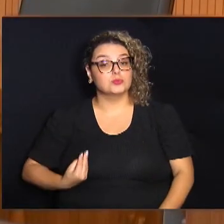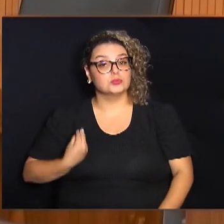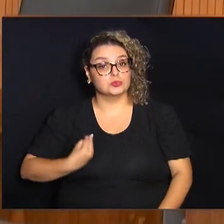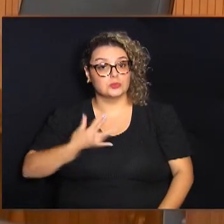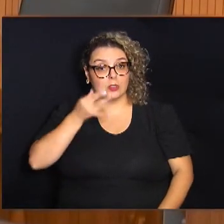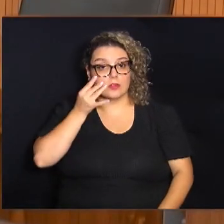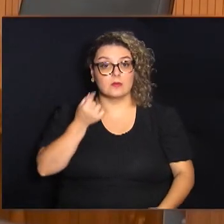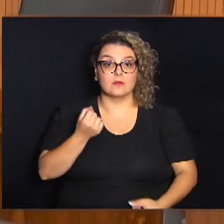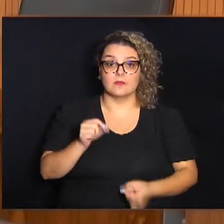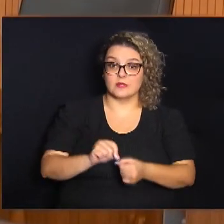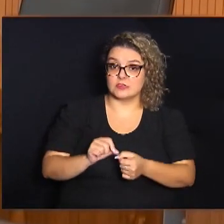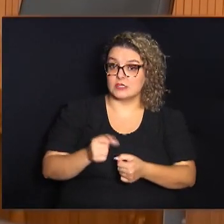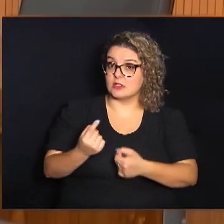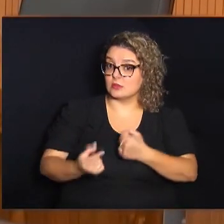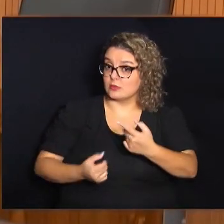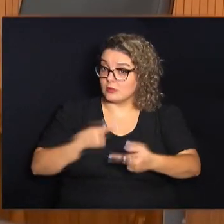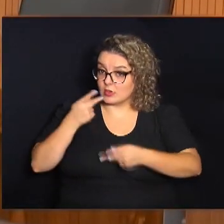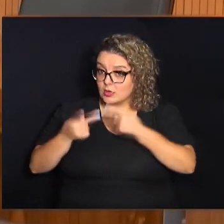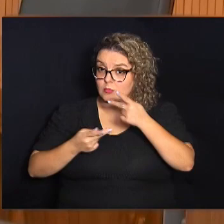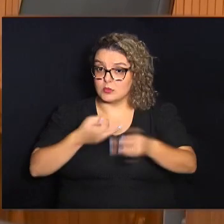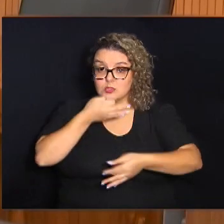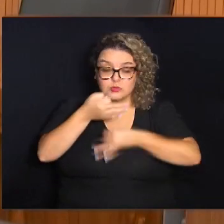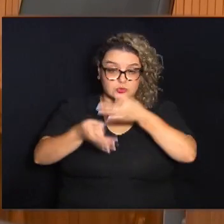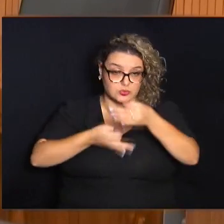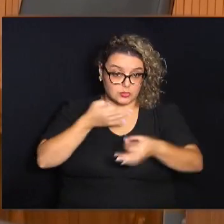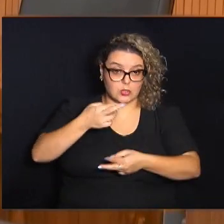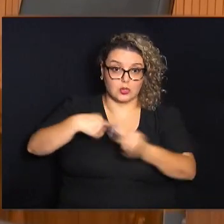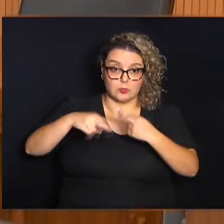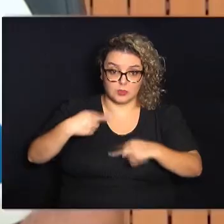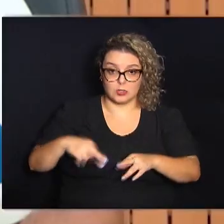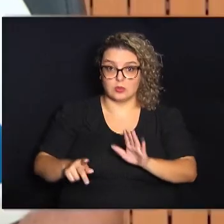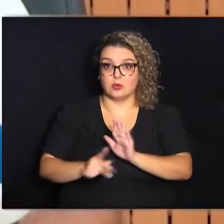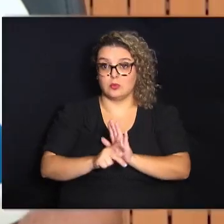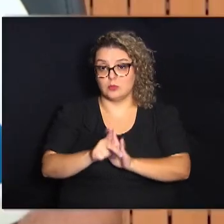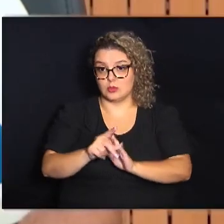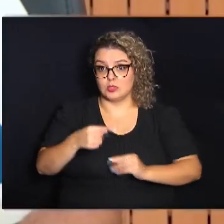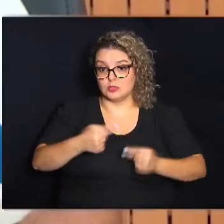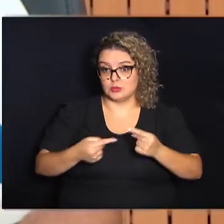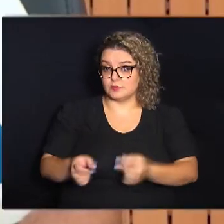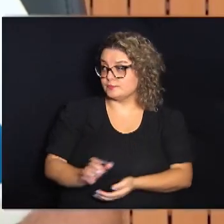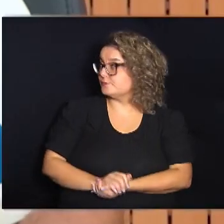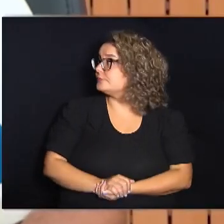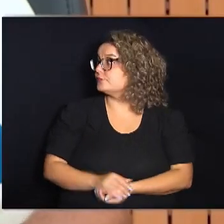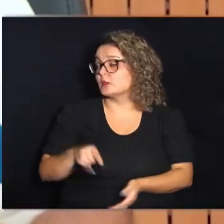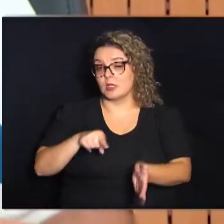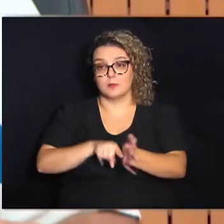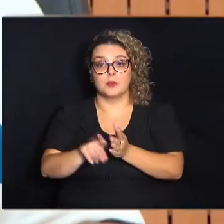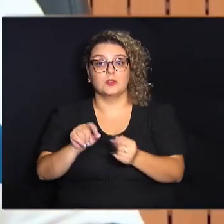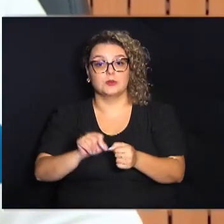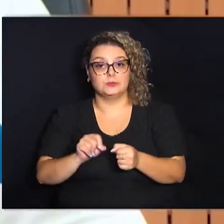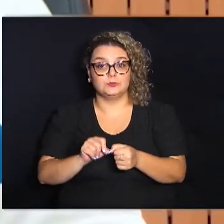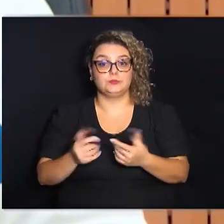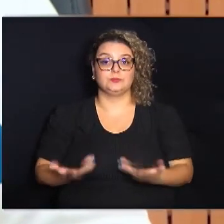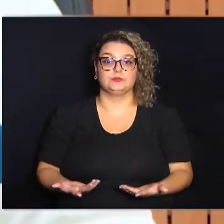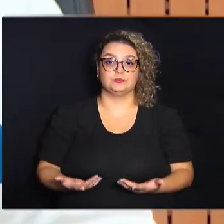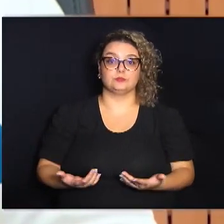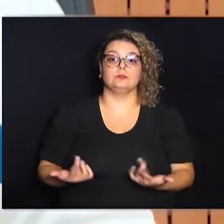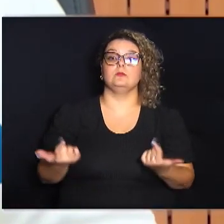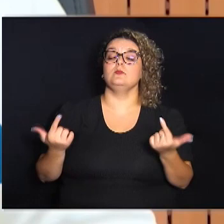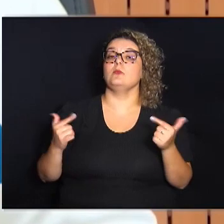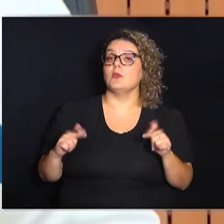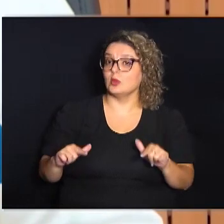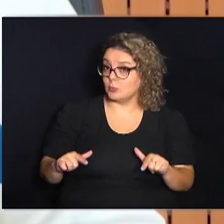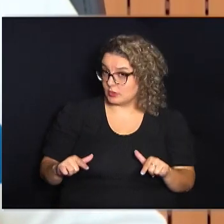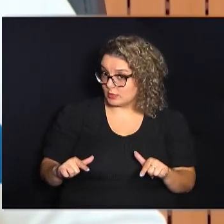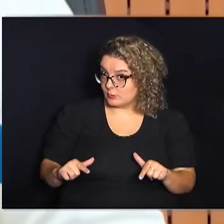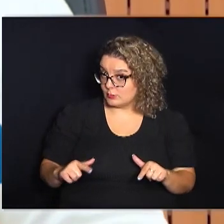fizeram algumas considerações e sugestões em relação ao projeto discutido. E aí a pergunta que faço é sobre a localização,